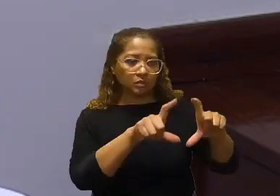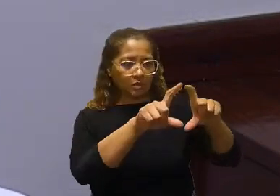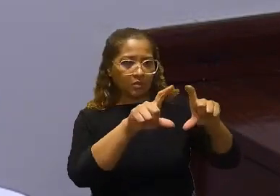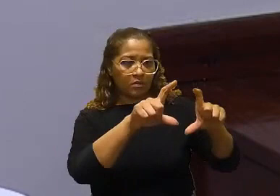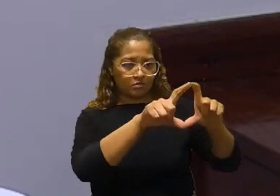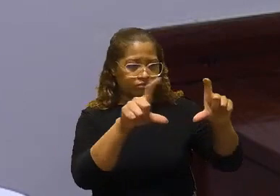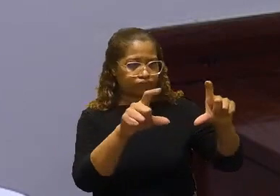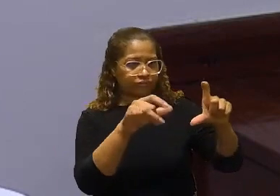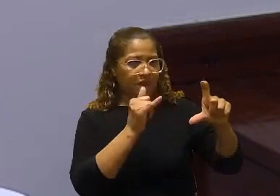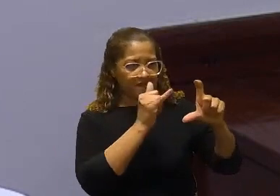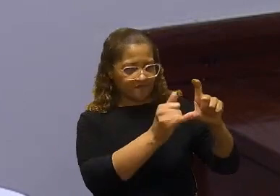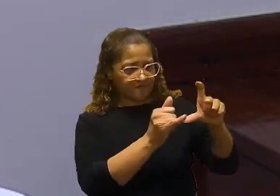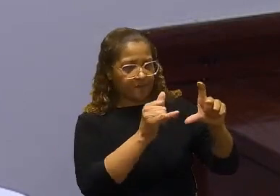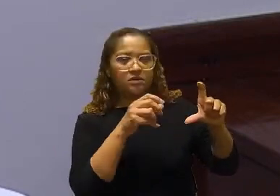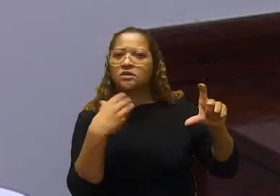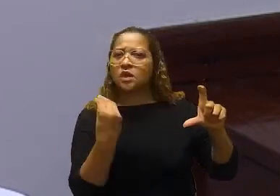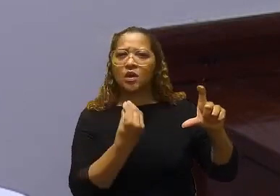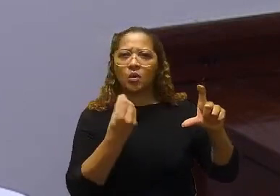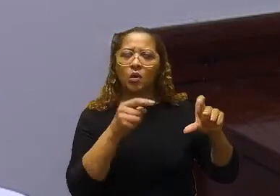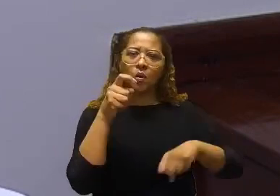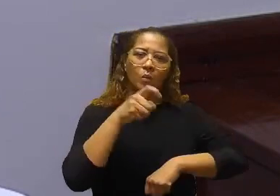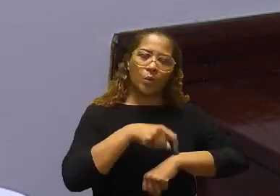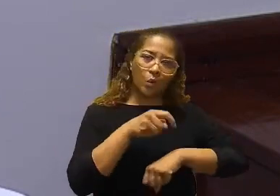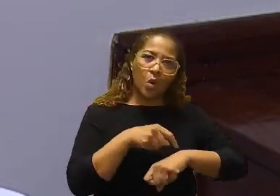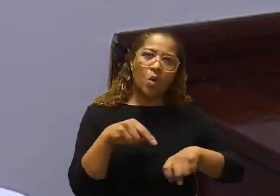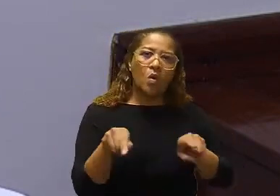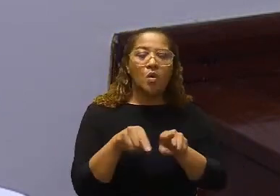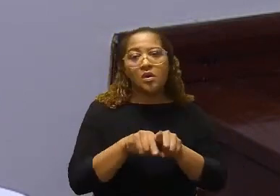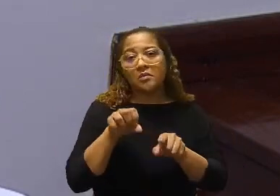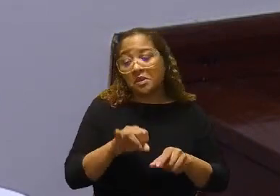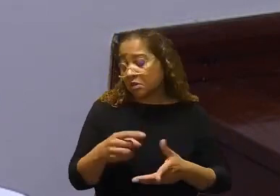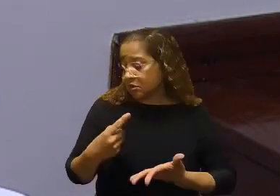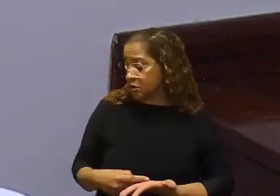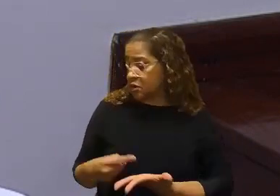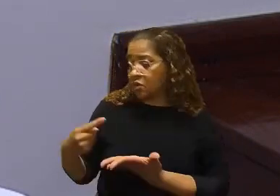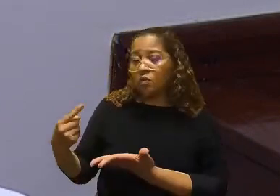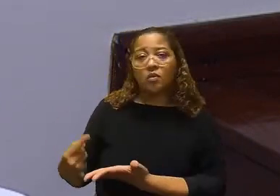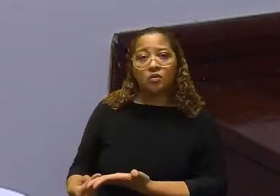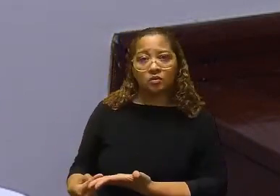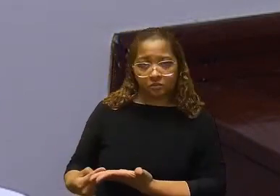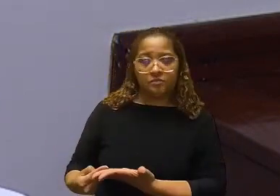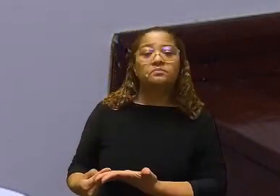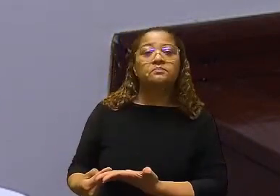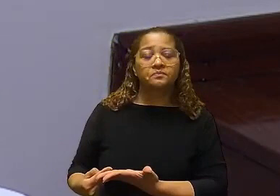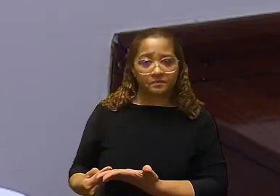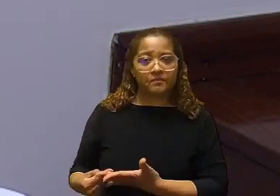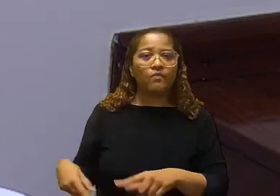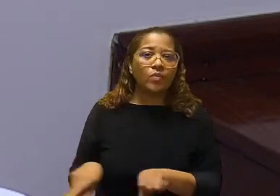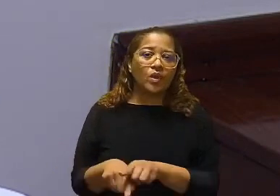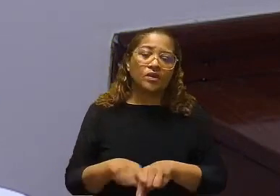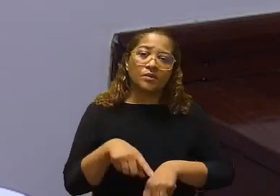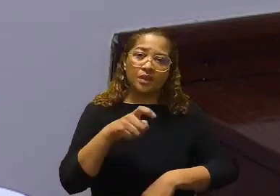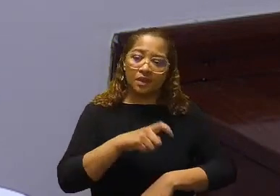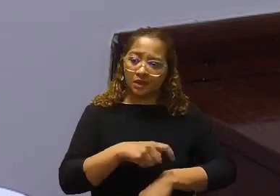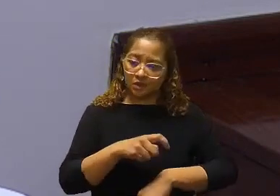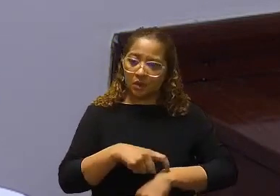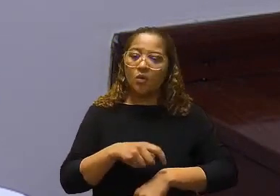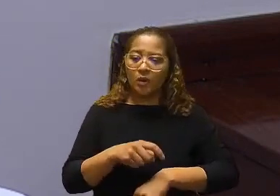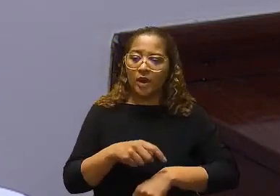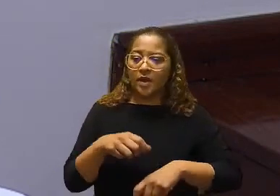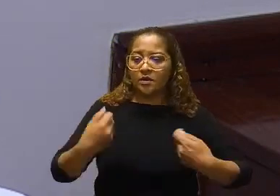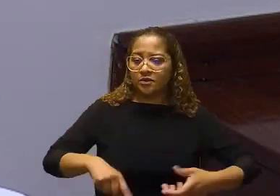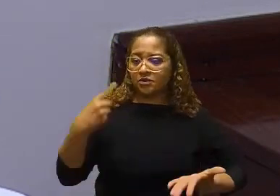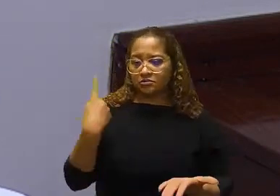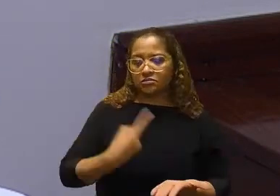agendamento com o proprietário do estabelecimento que fica de fronte as mesmas e no horário demais que não for agendado